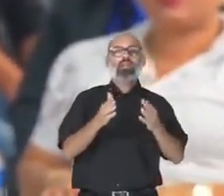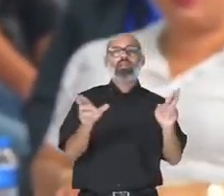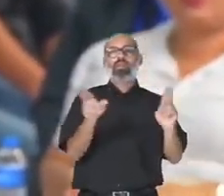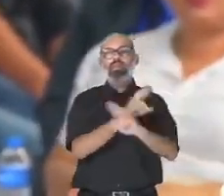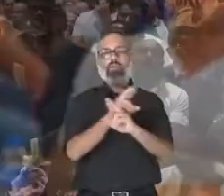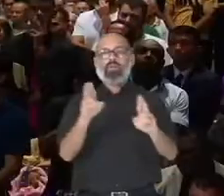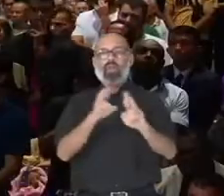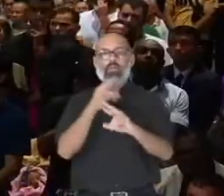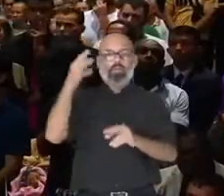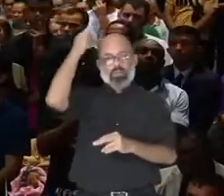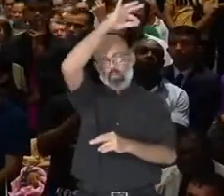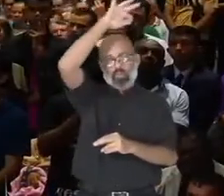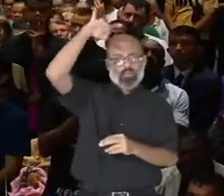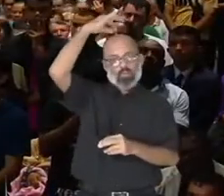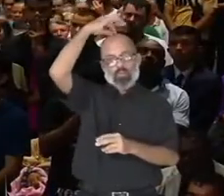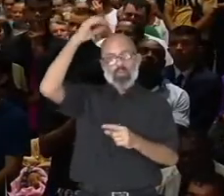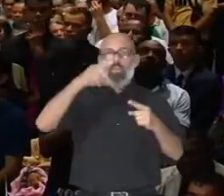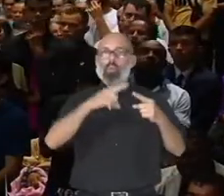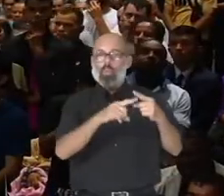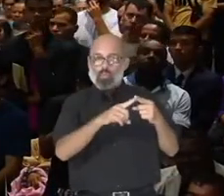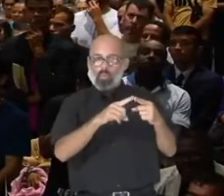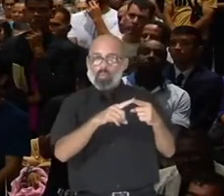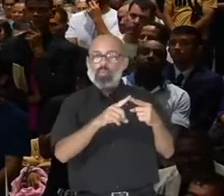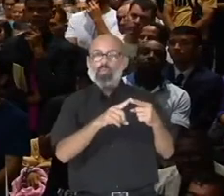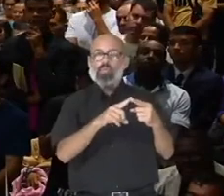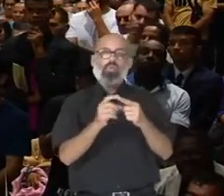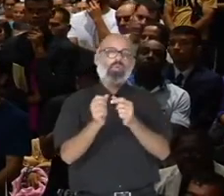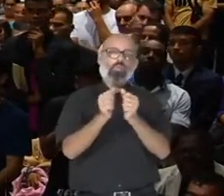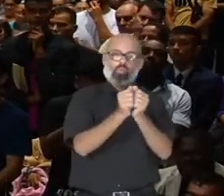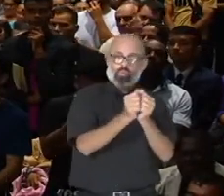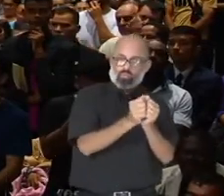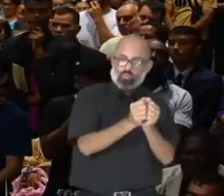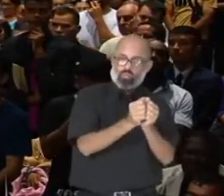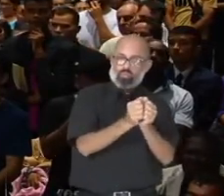Santo. Um é quando ele está conosco,